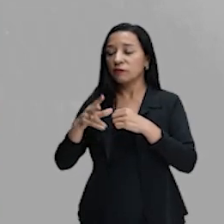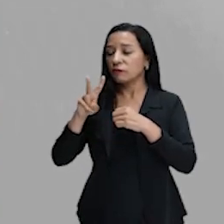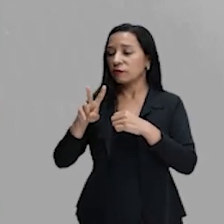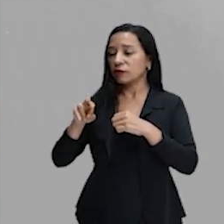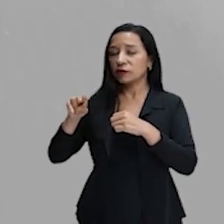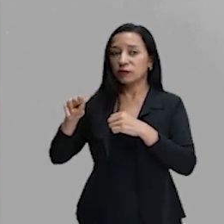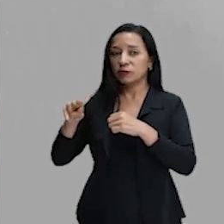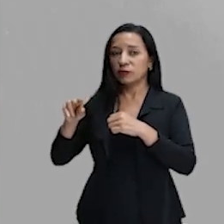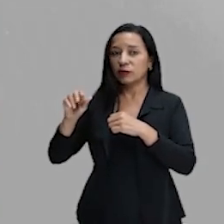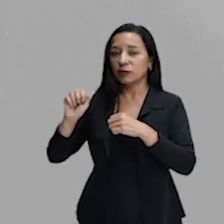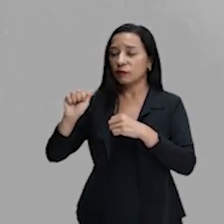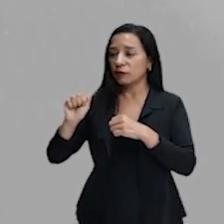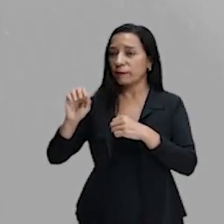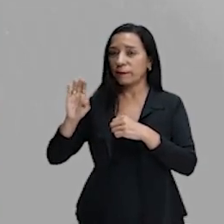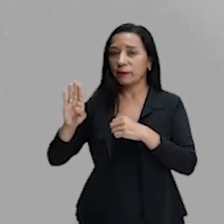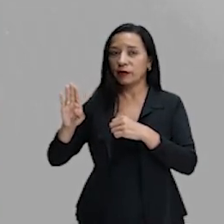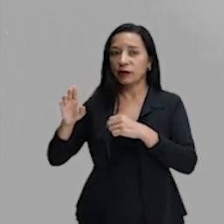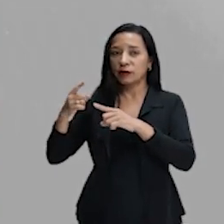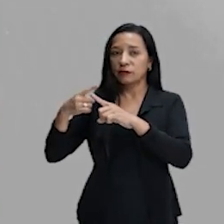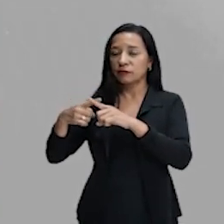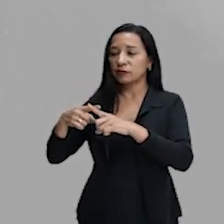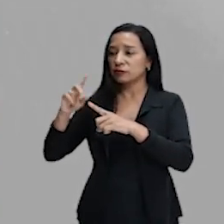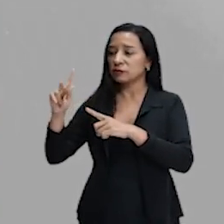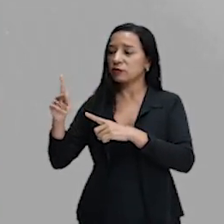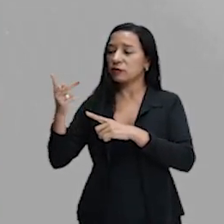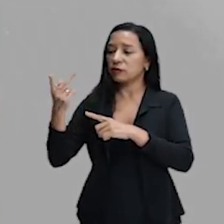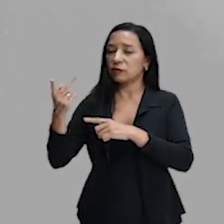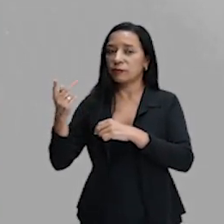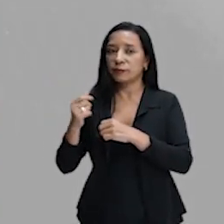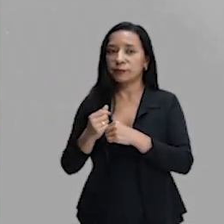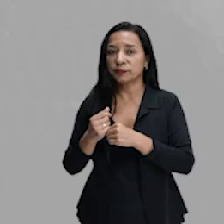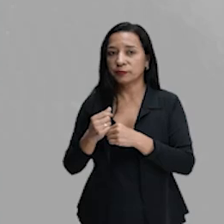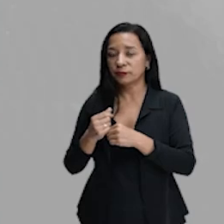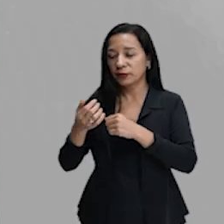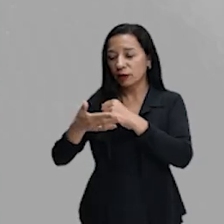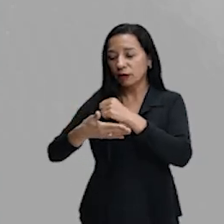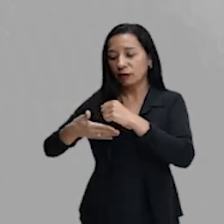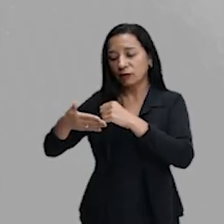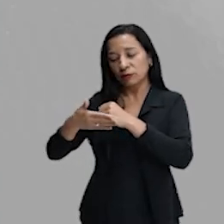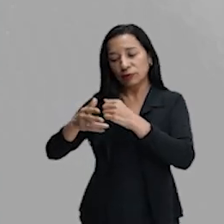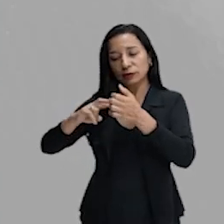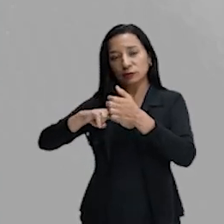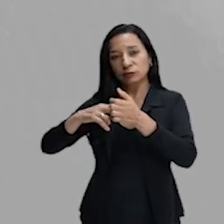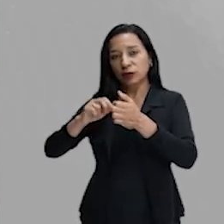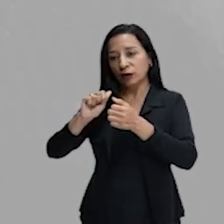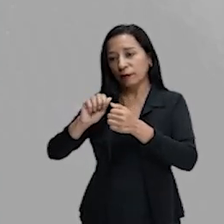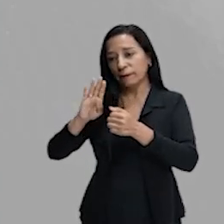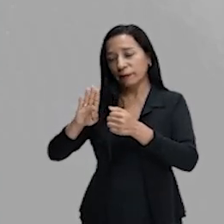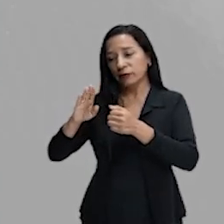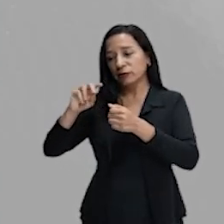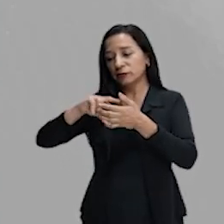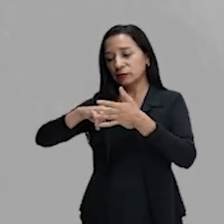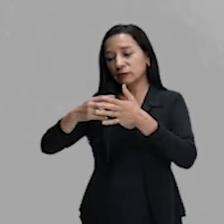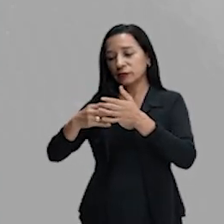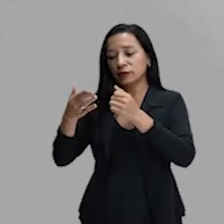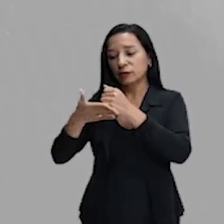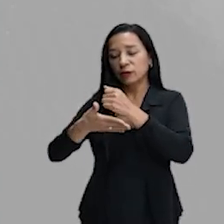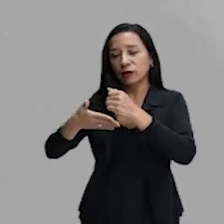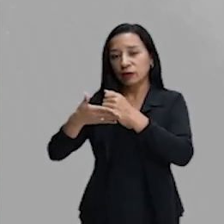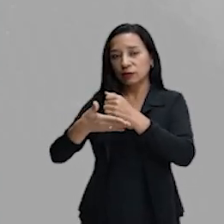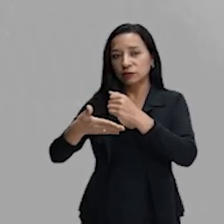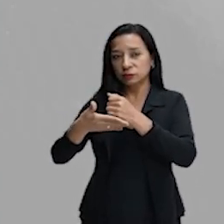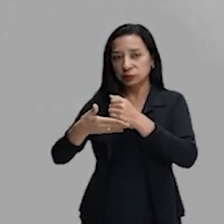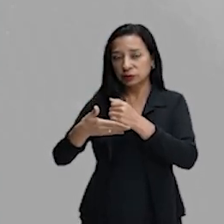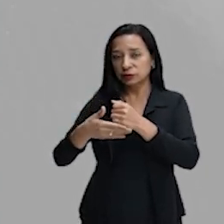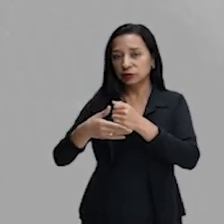né a área da base é 24 a altura eu tenho é 4 m para calcular o volume